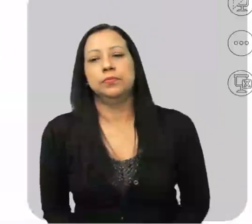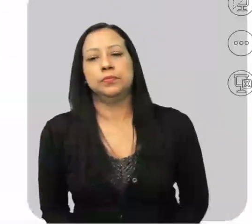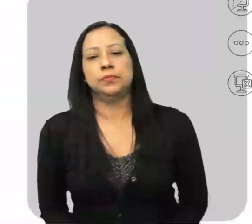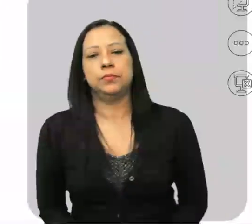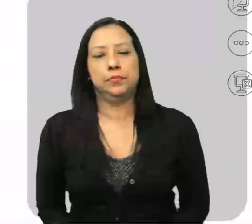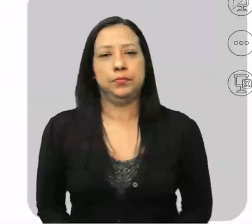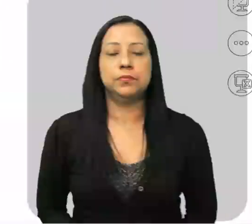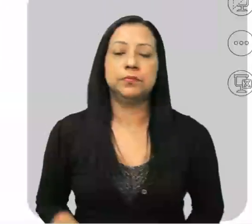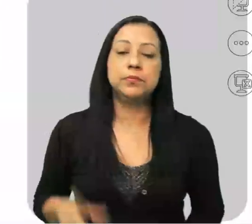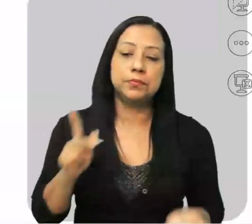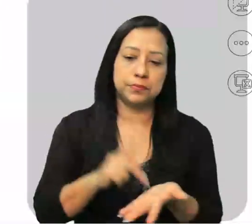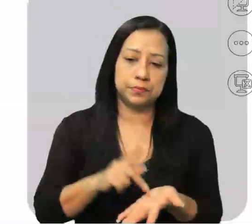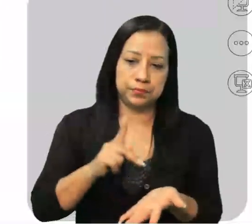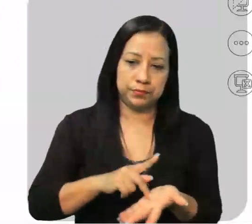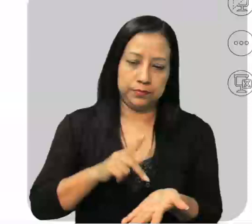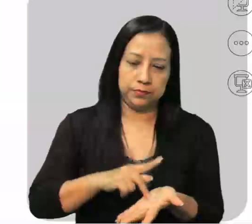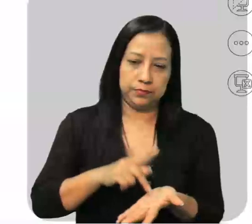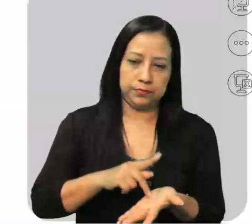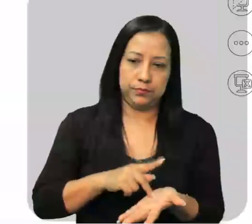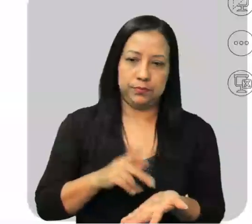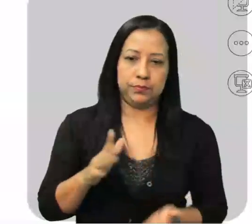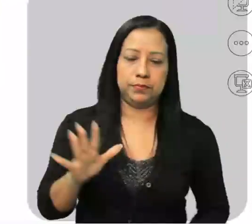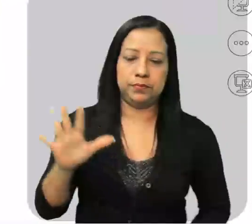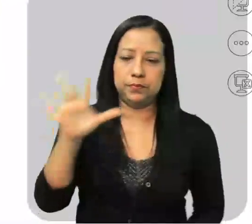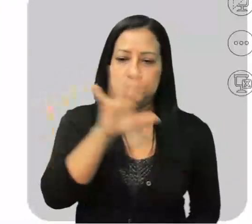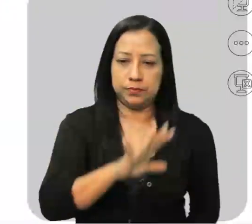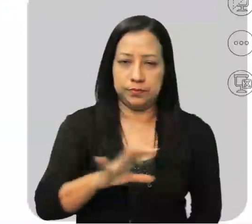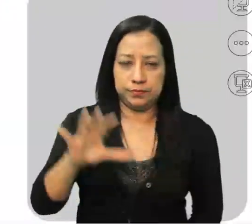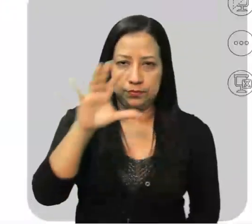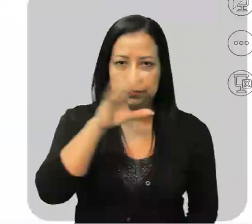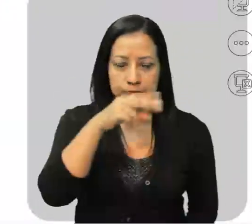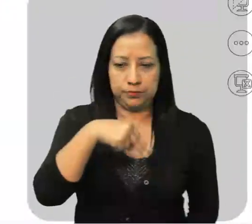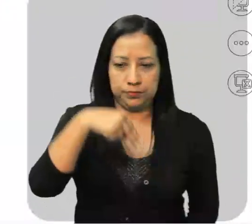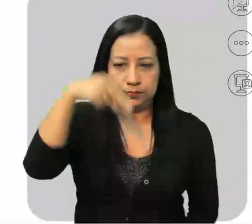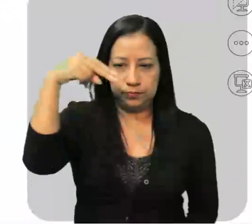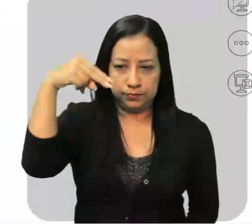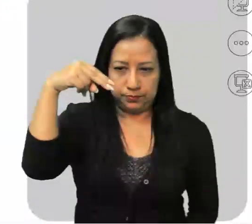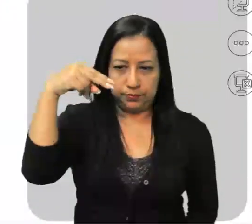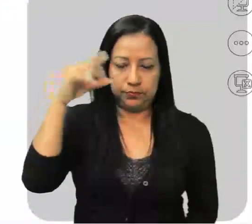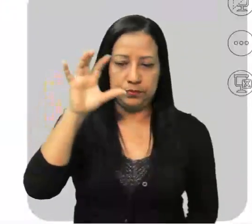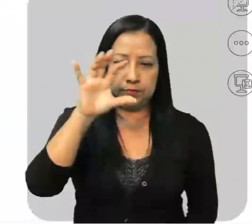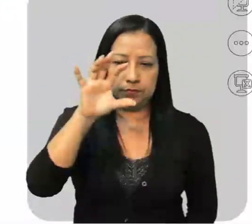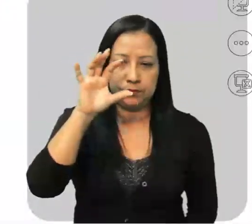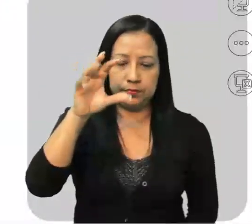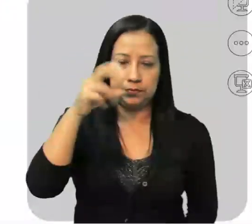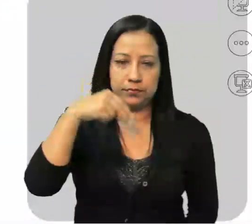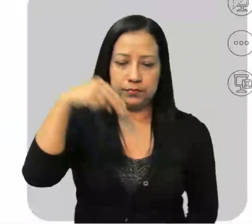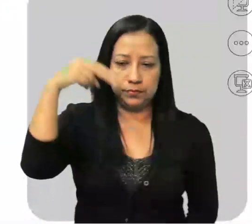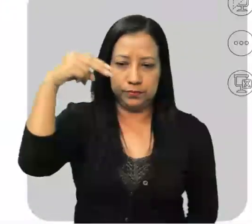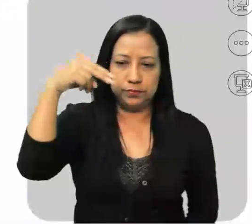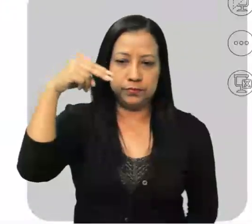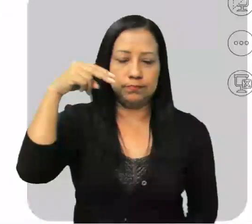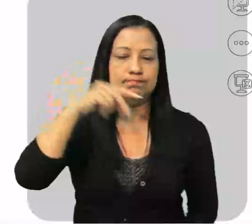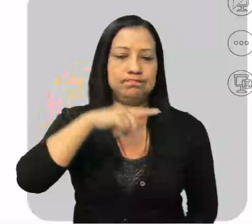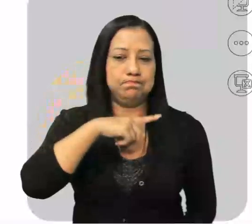Sudeste, 79%. E o Sul, 45%. Então, realmente, a região